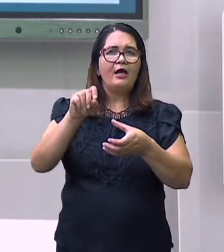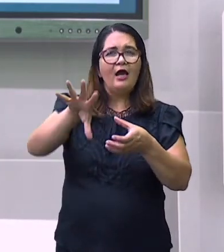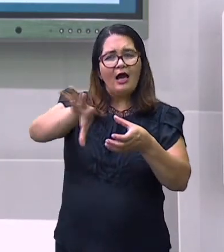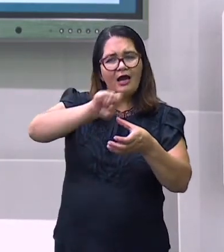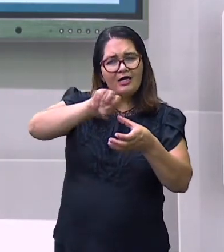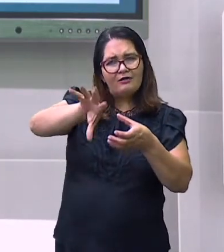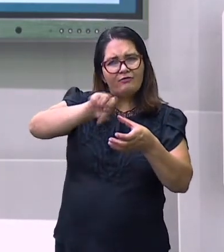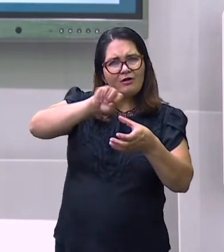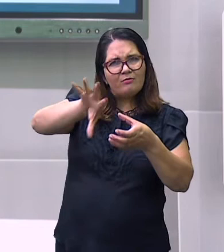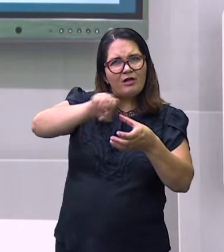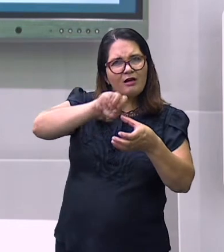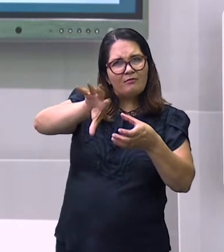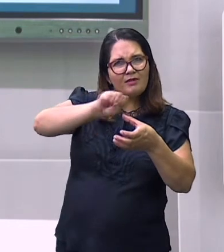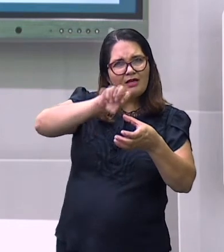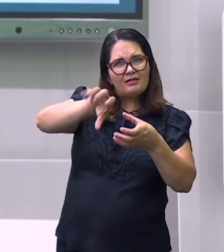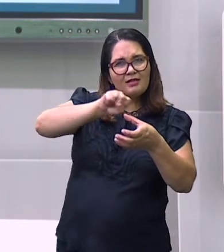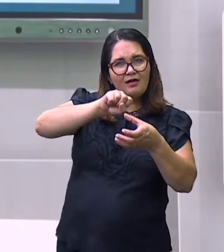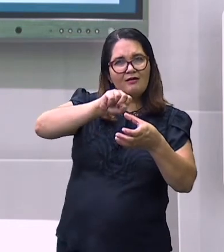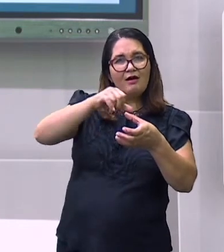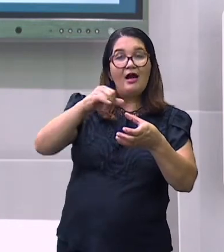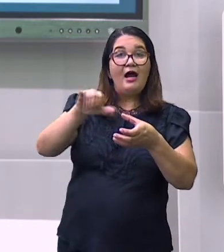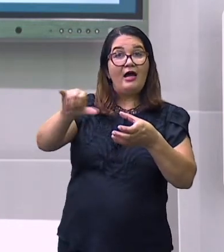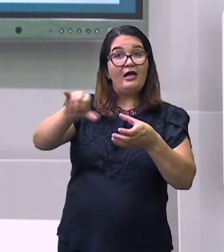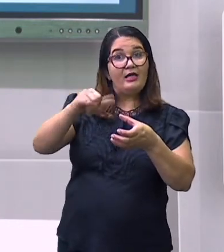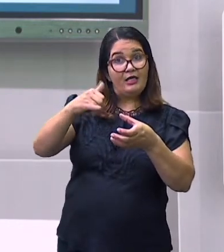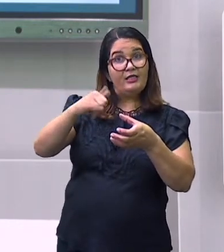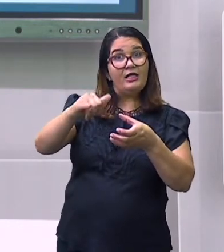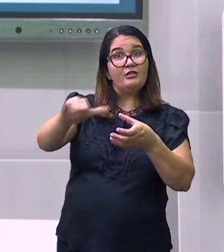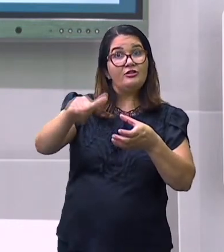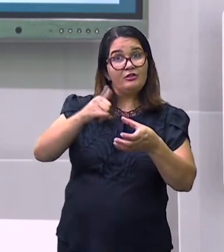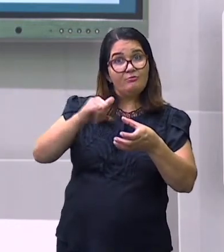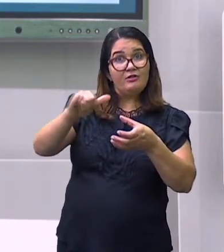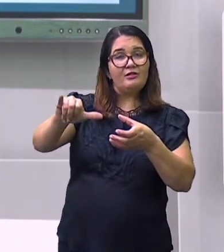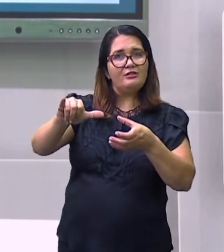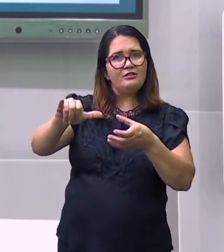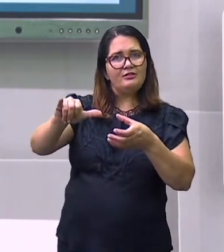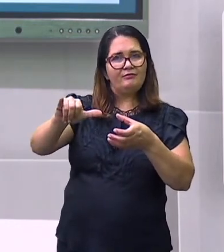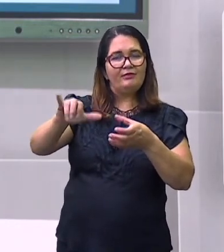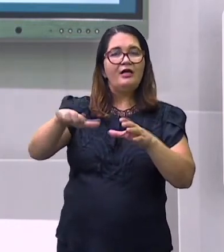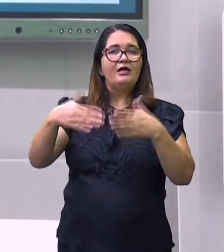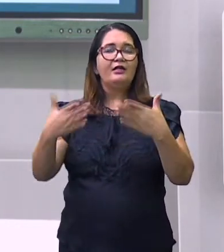a energia para o meu corpo, que é a